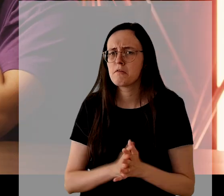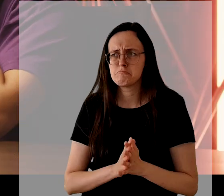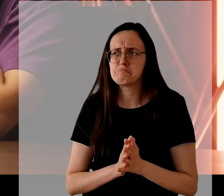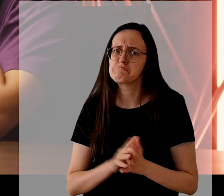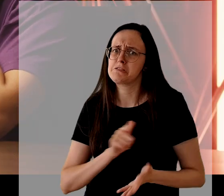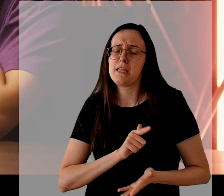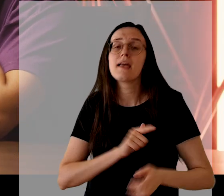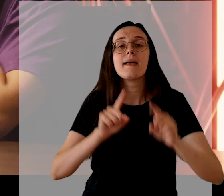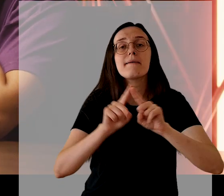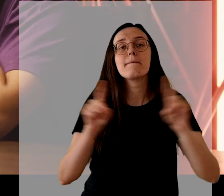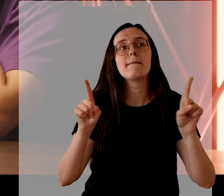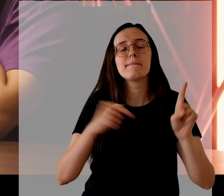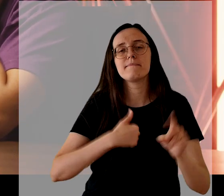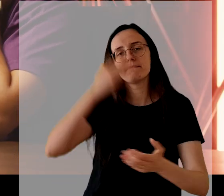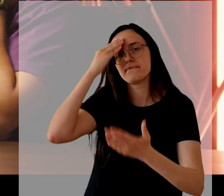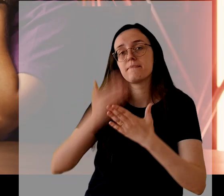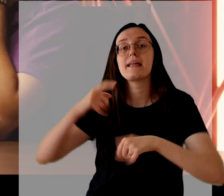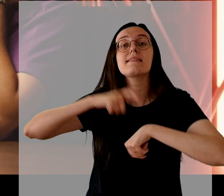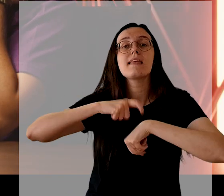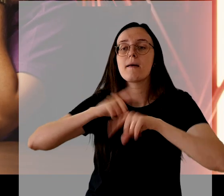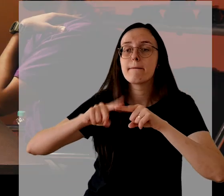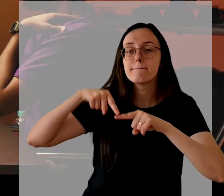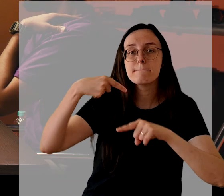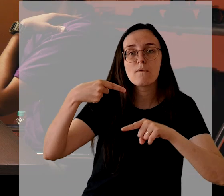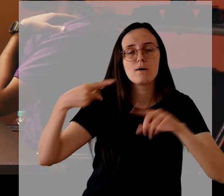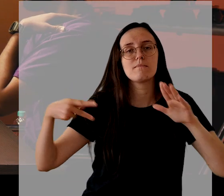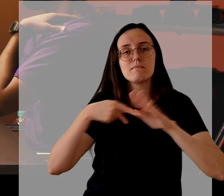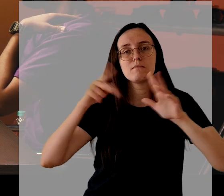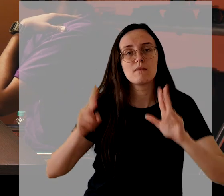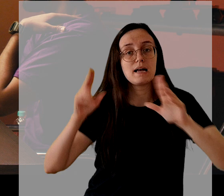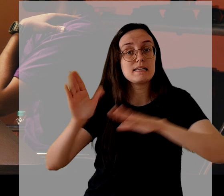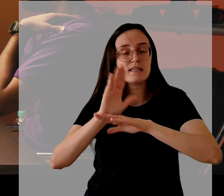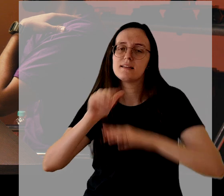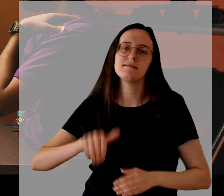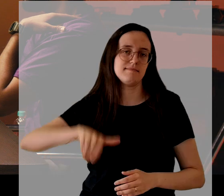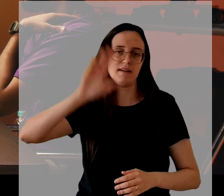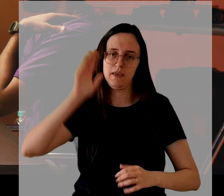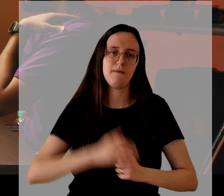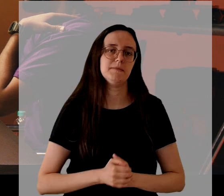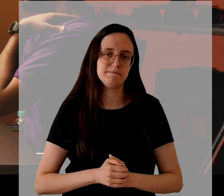perfeição, mas eu vejo que o tempo de pós-produção de áudio no cinema vai ser muito maior.